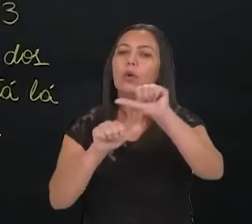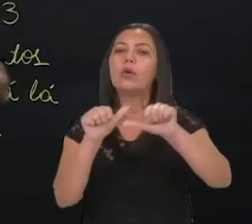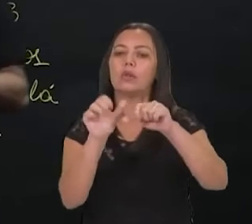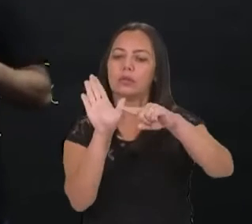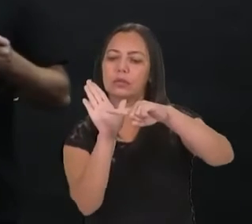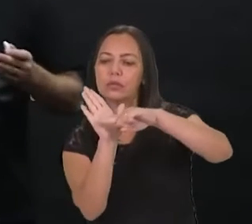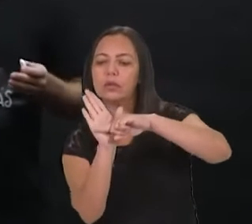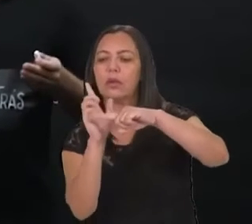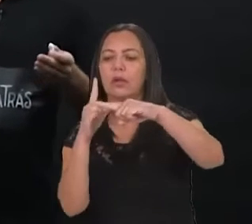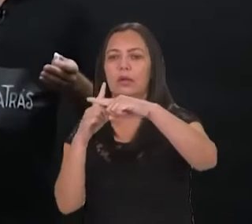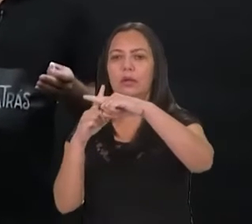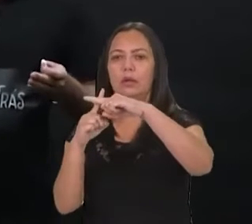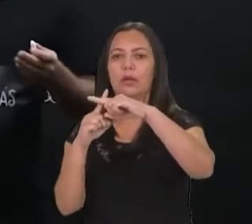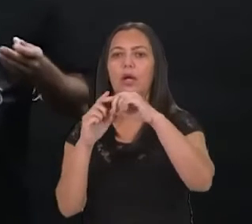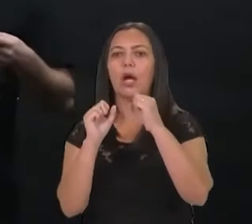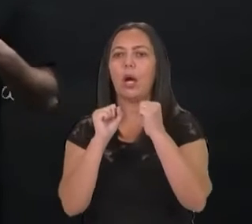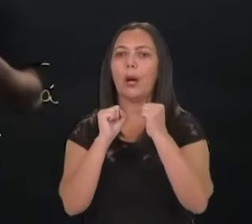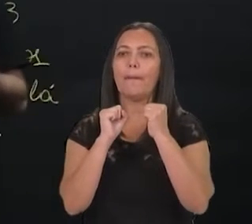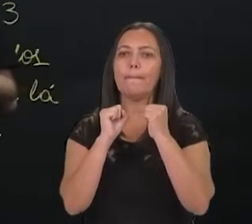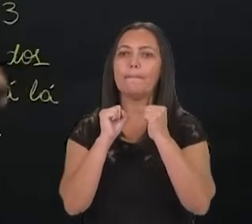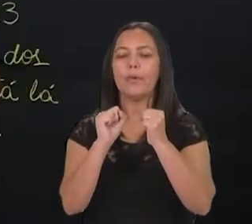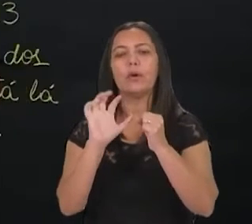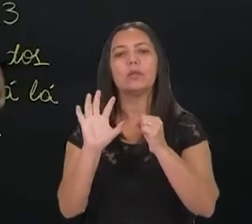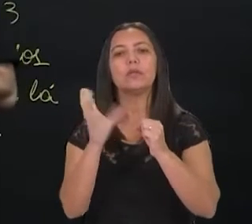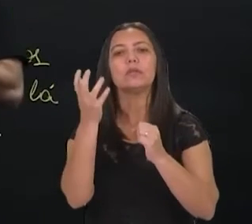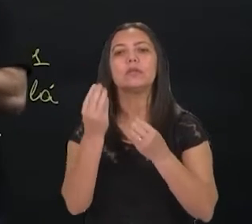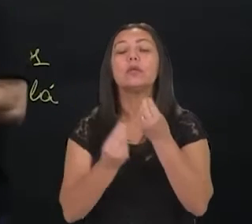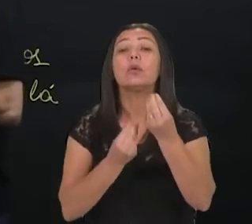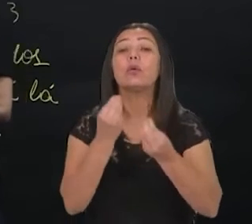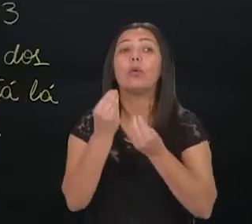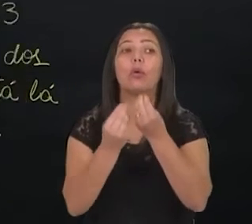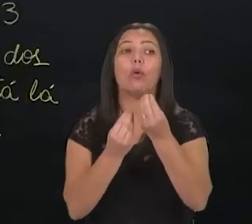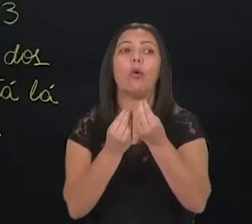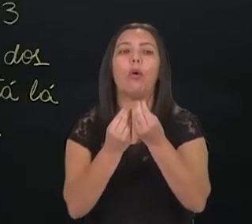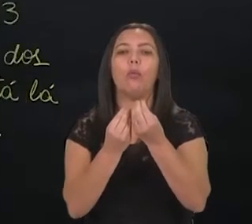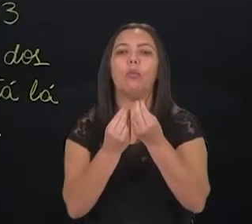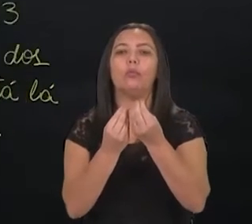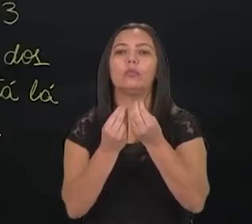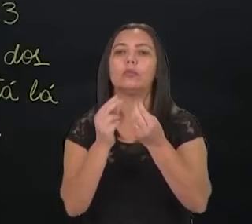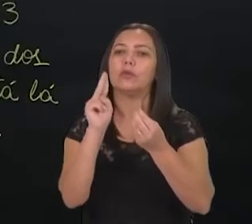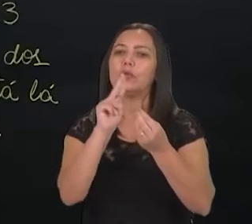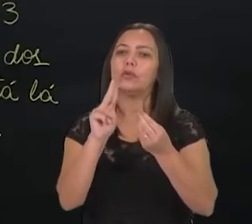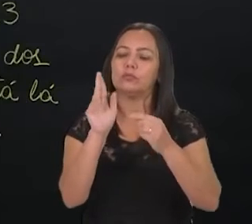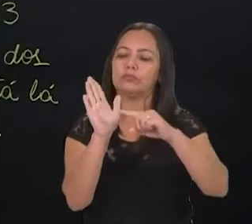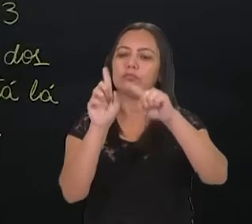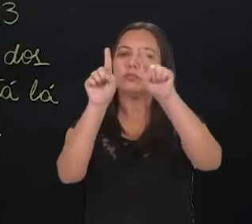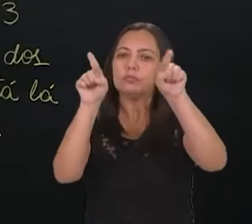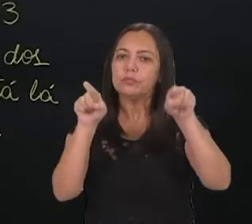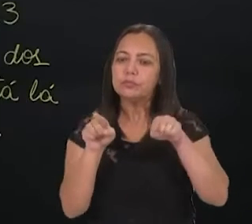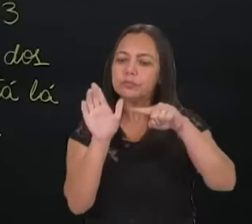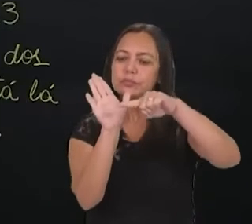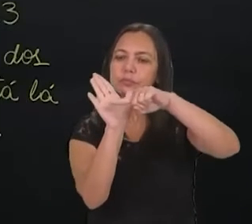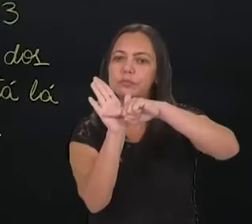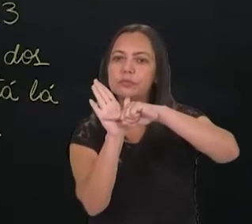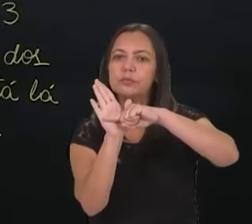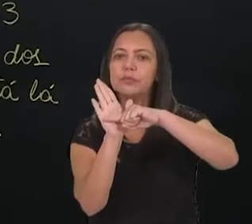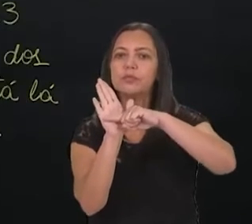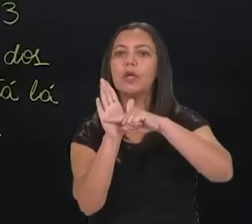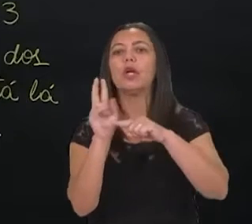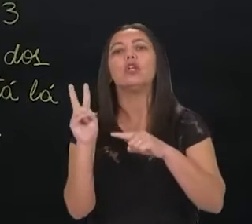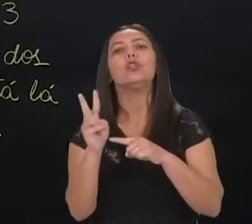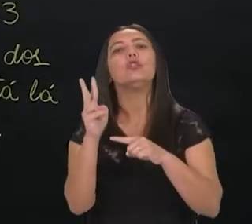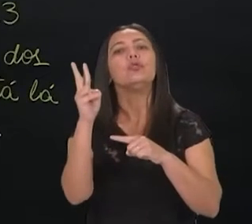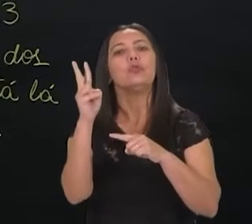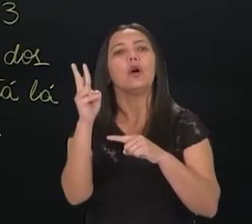sinais, ela só será feita ou só será realizada com o sinal entre os parênteses e o